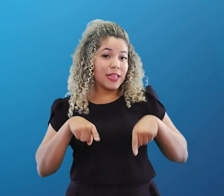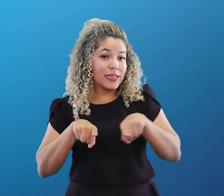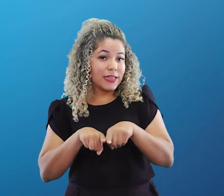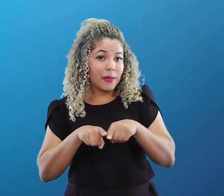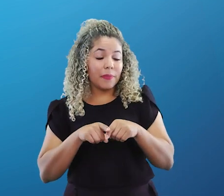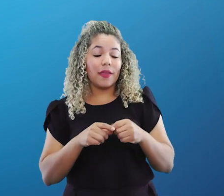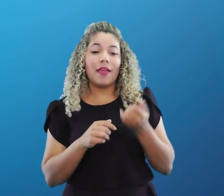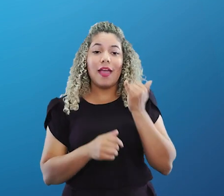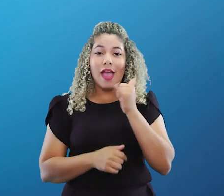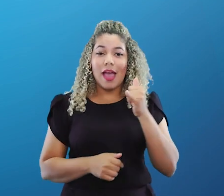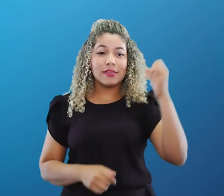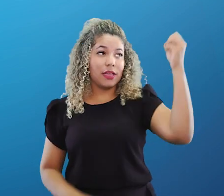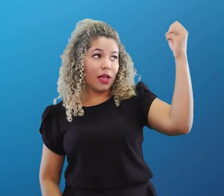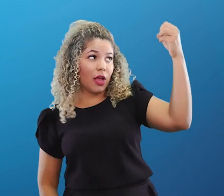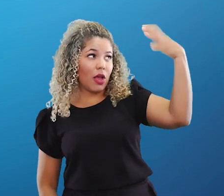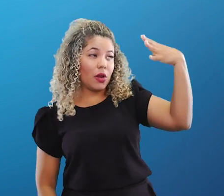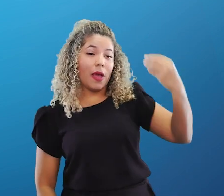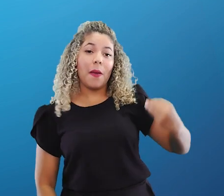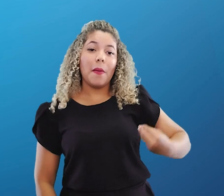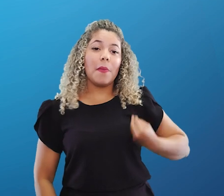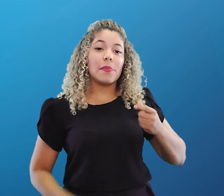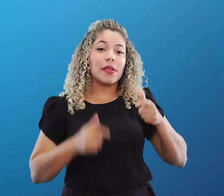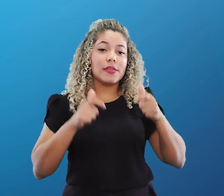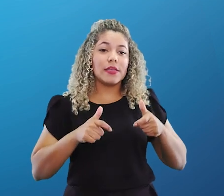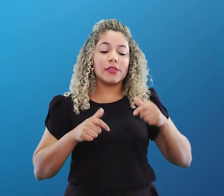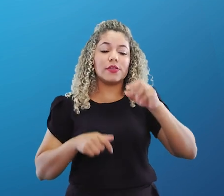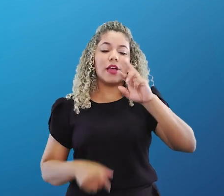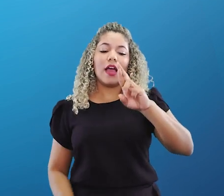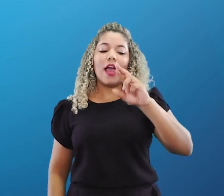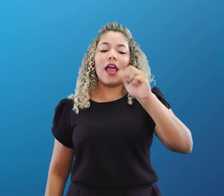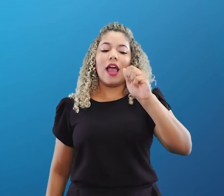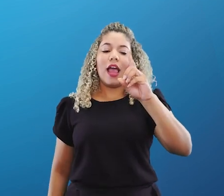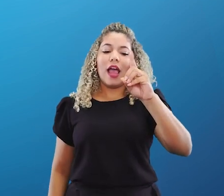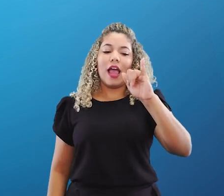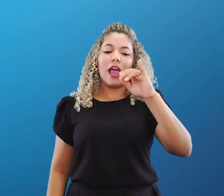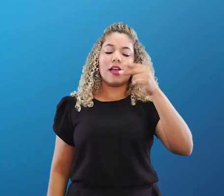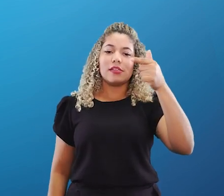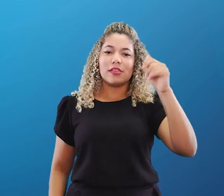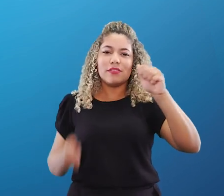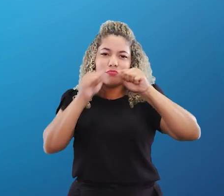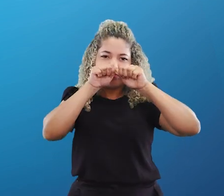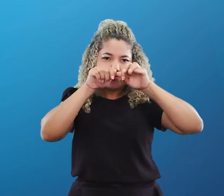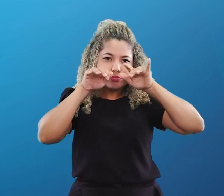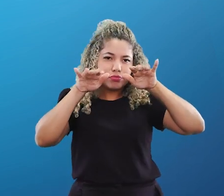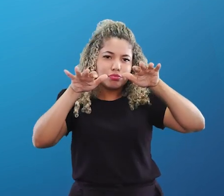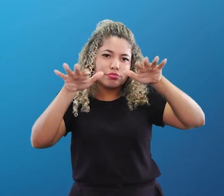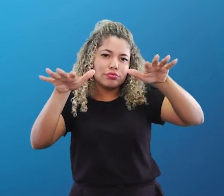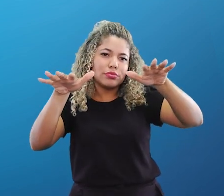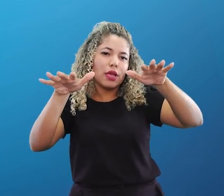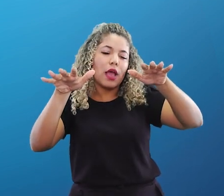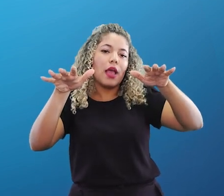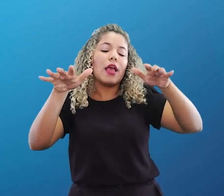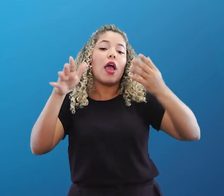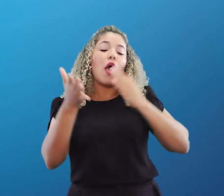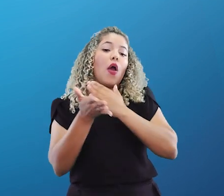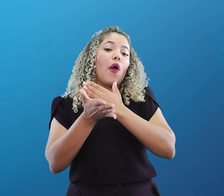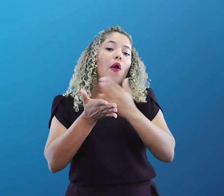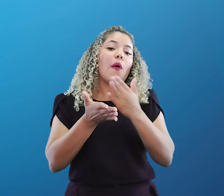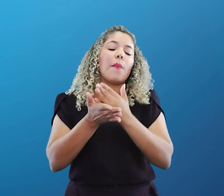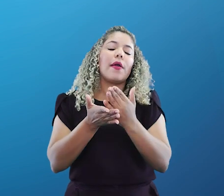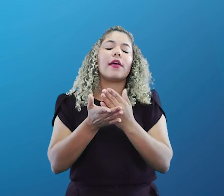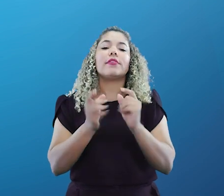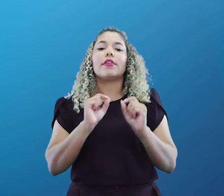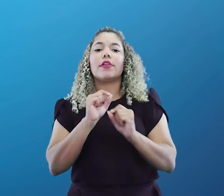Temos também a energia luminosa. A energia luminosa está presente então na radiação, ela é transmitida por radiação e originada